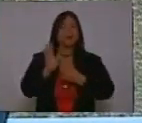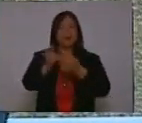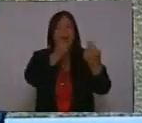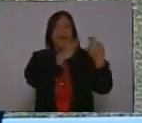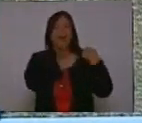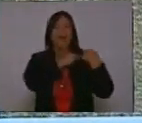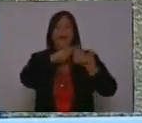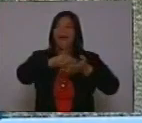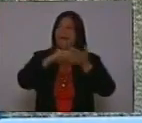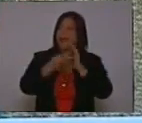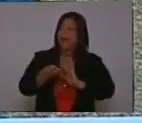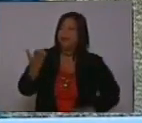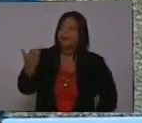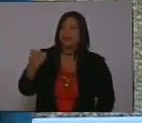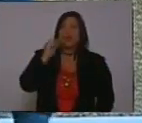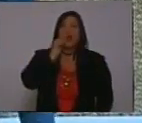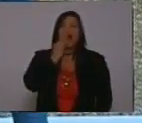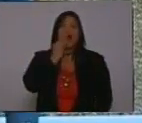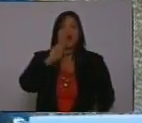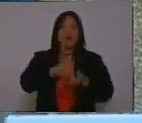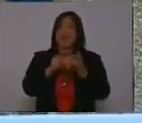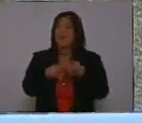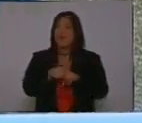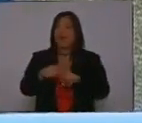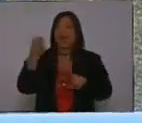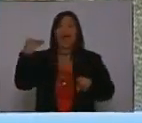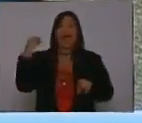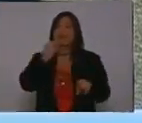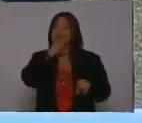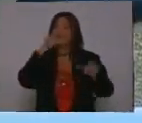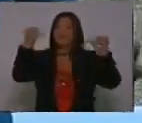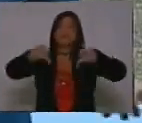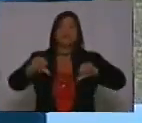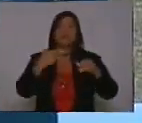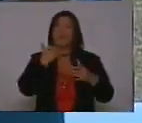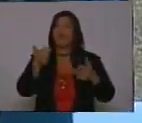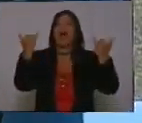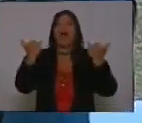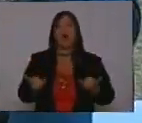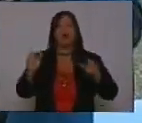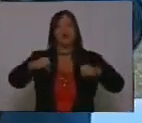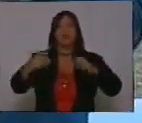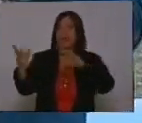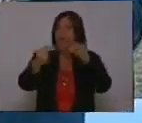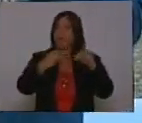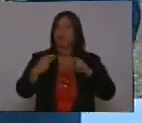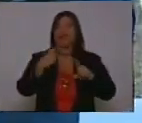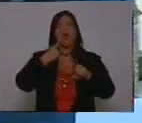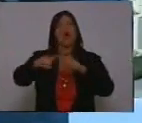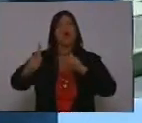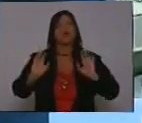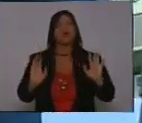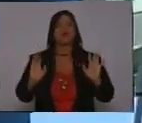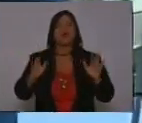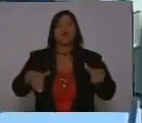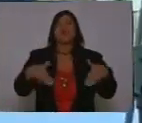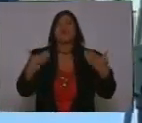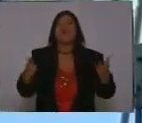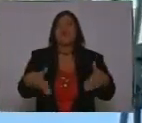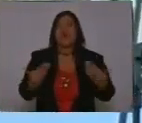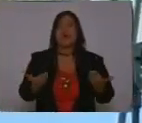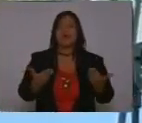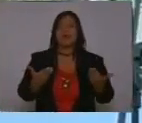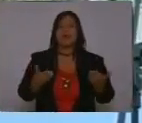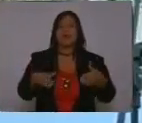está representando los jóvenes de Venezuela. Que hoje eu posso falar com o jovem. E outra coisa, quando